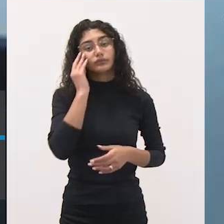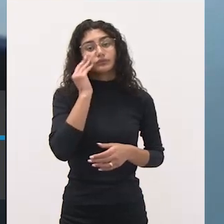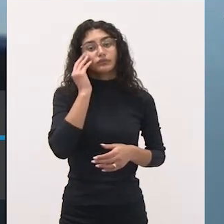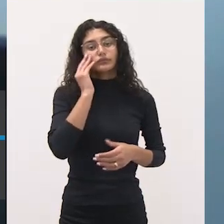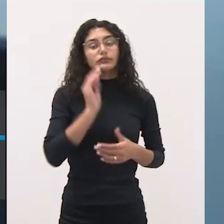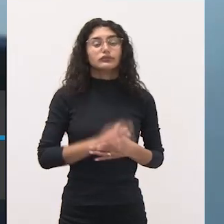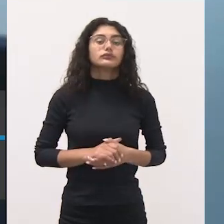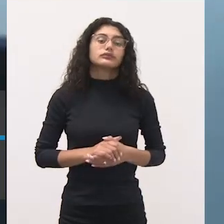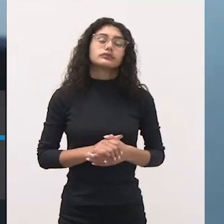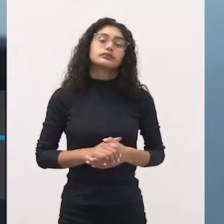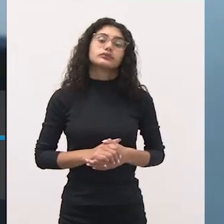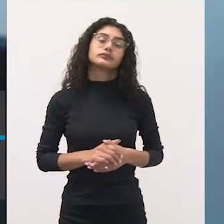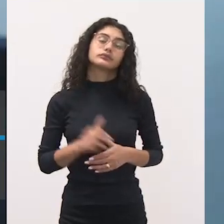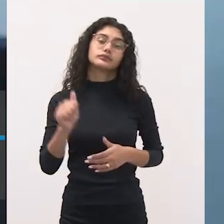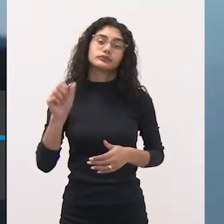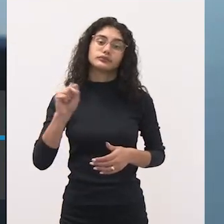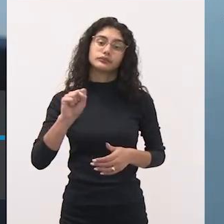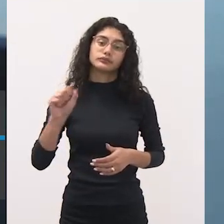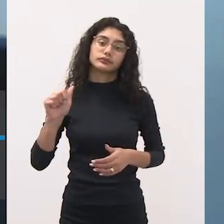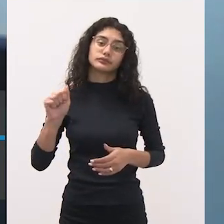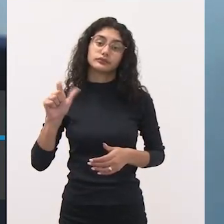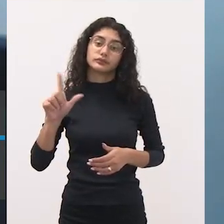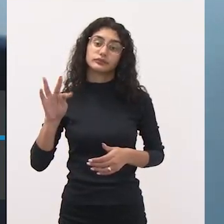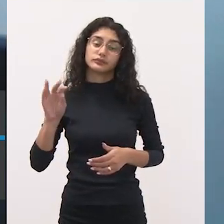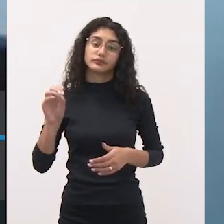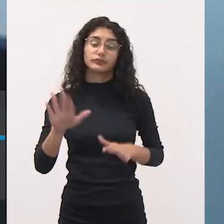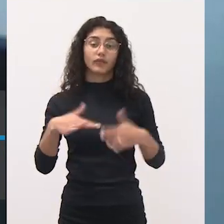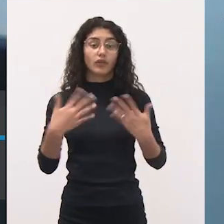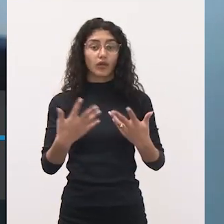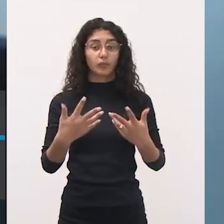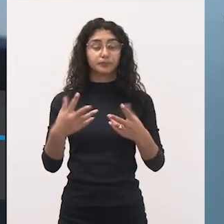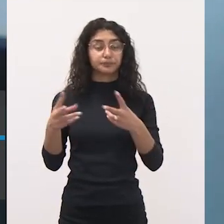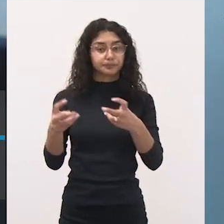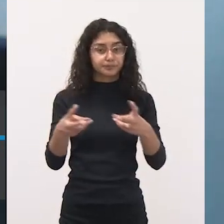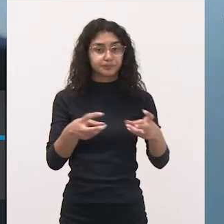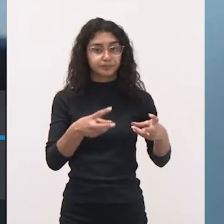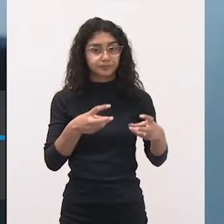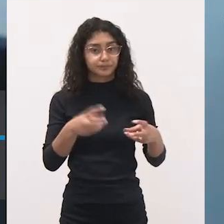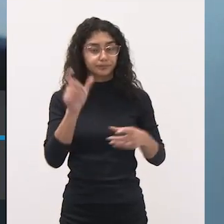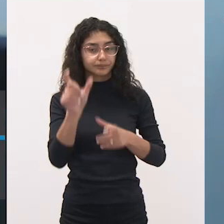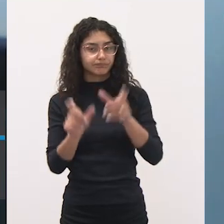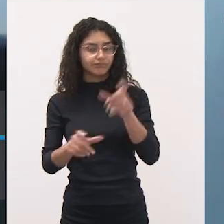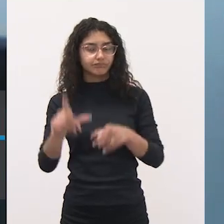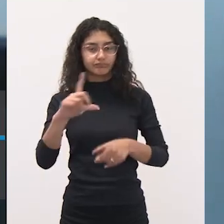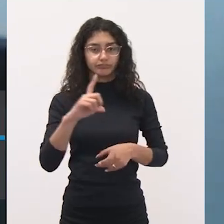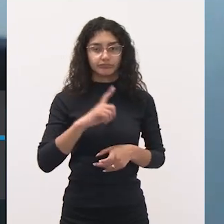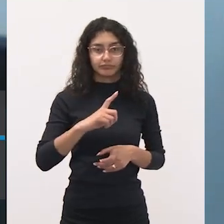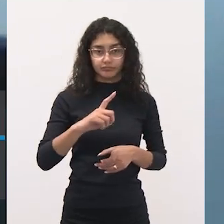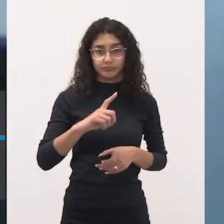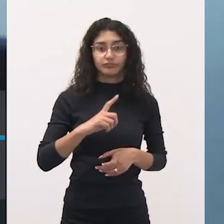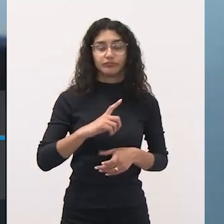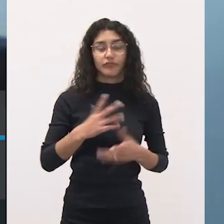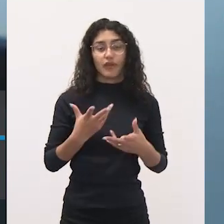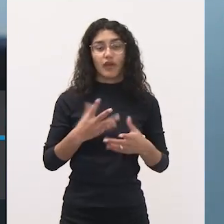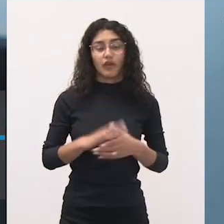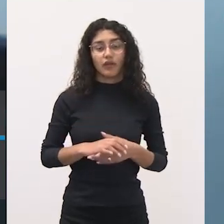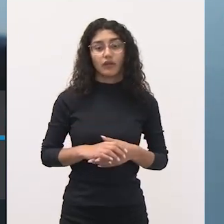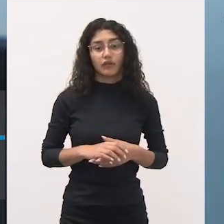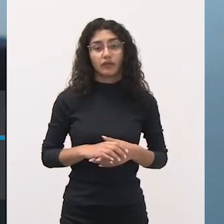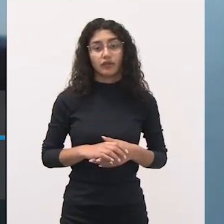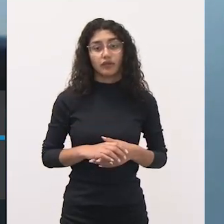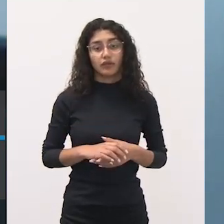de assalto. Então, esse olhar que as pessoas têm, e a gente